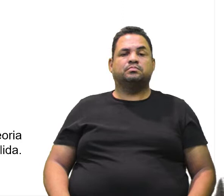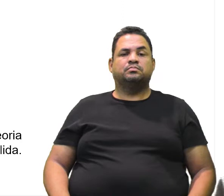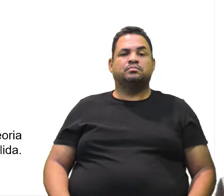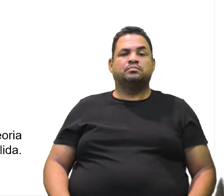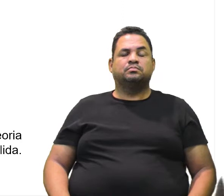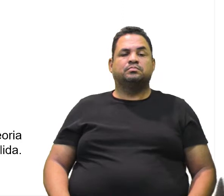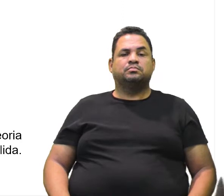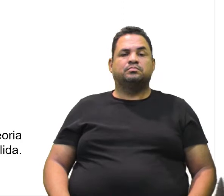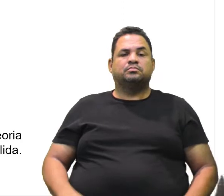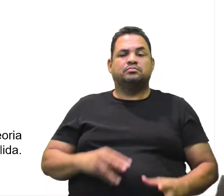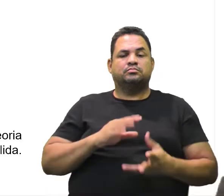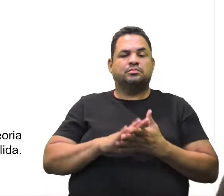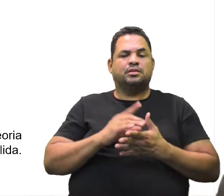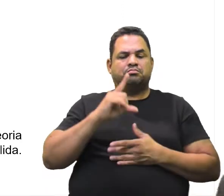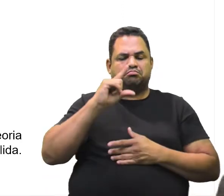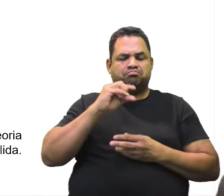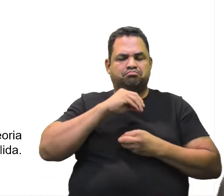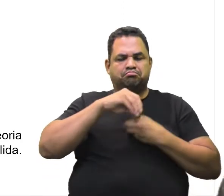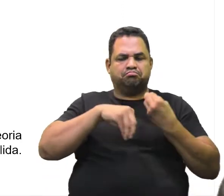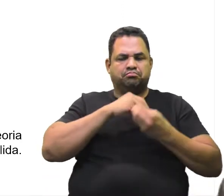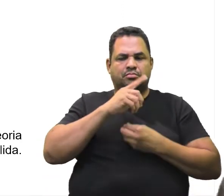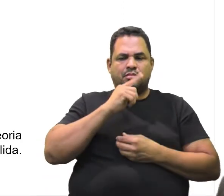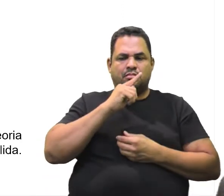ele é pouco solúvel na água.